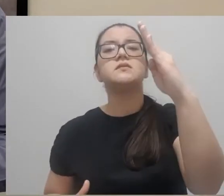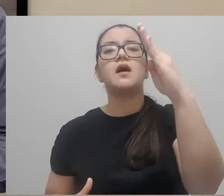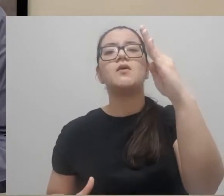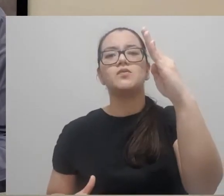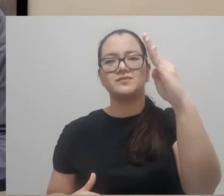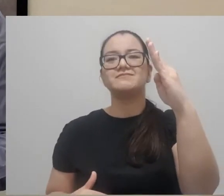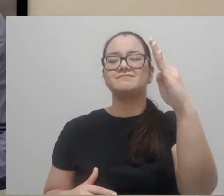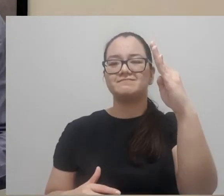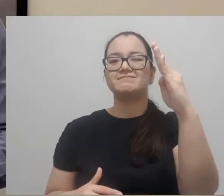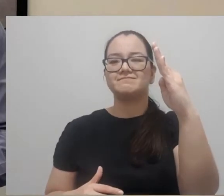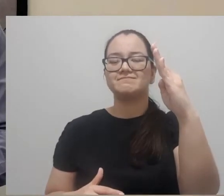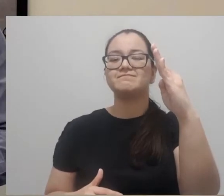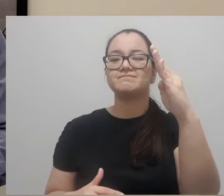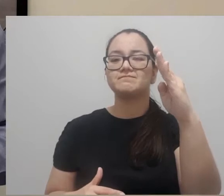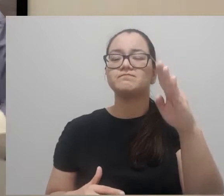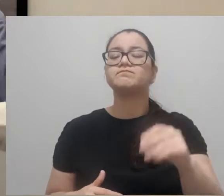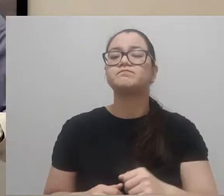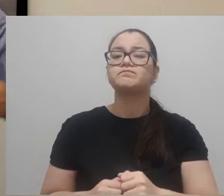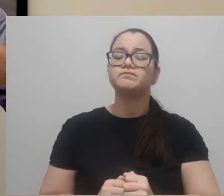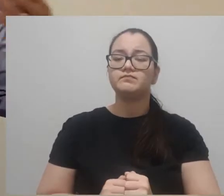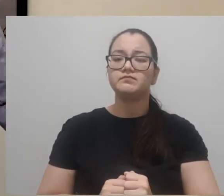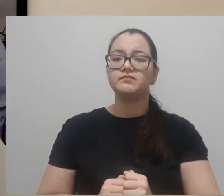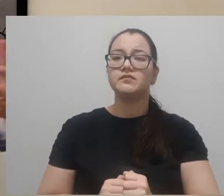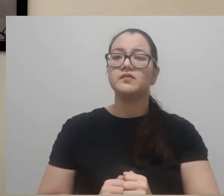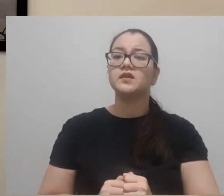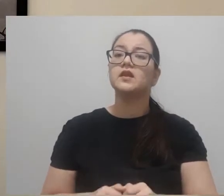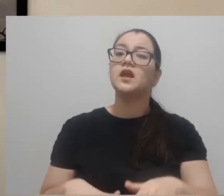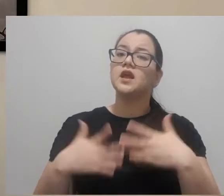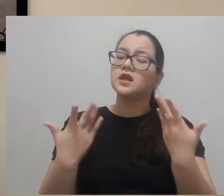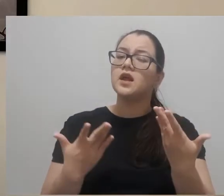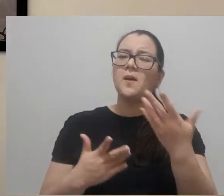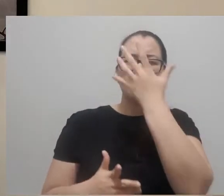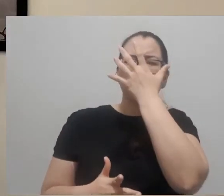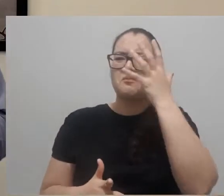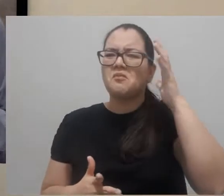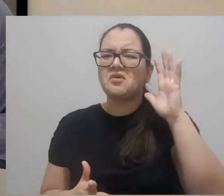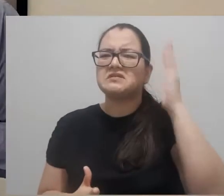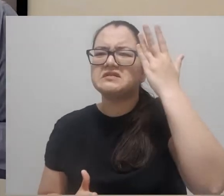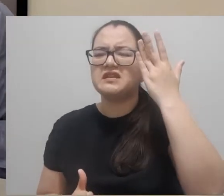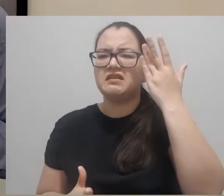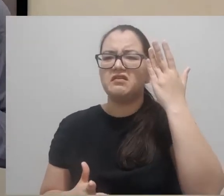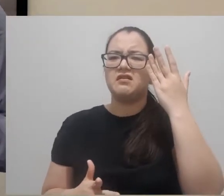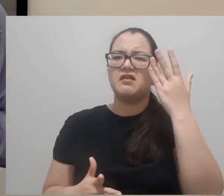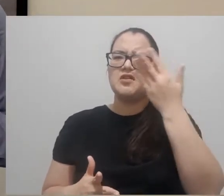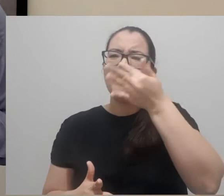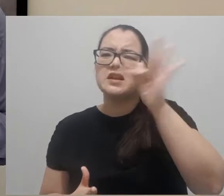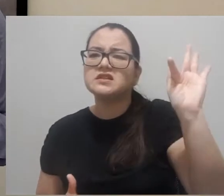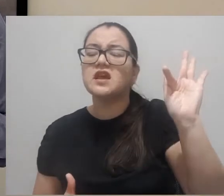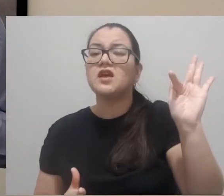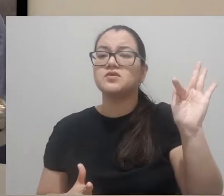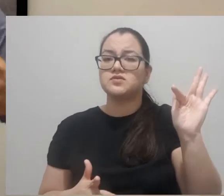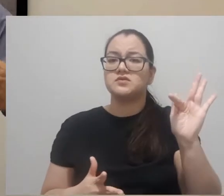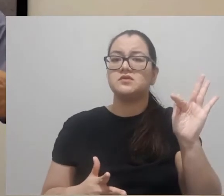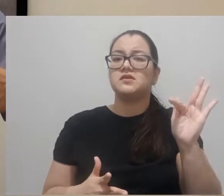Além da hipocrisia vivenciada e demonstrada pelos fariseus, os fariseus também eram conhecidos